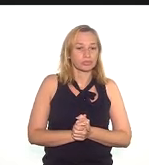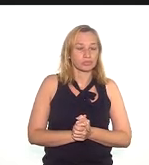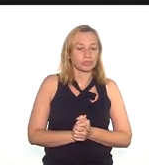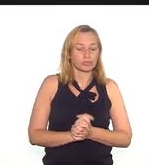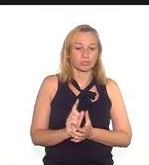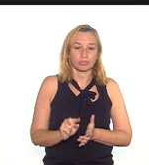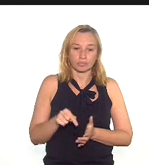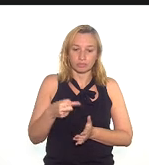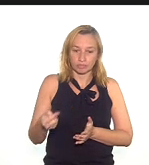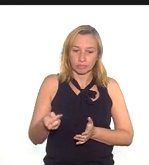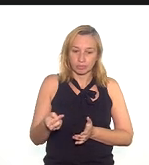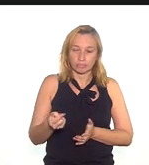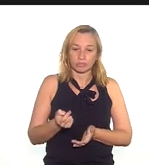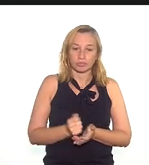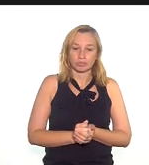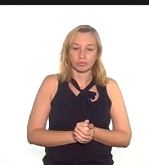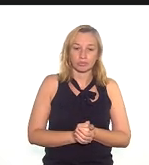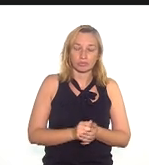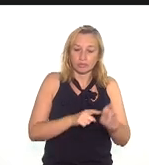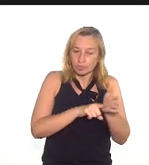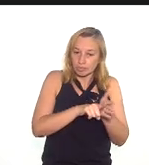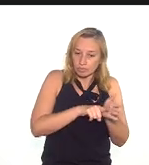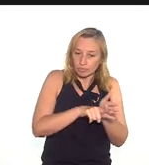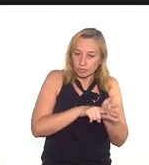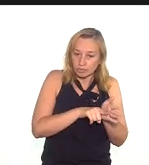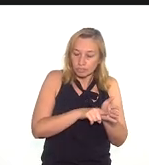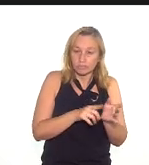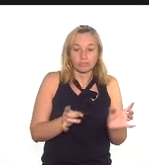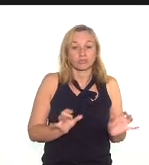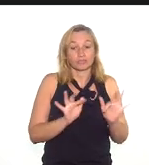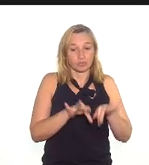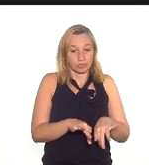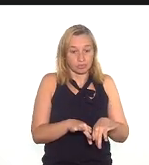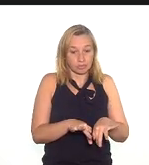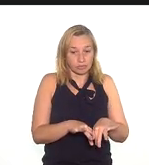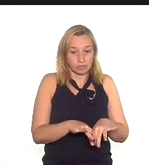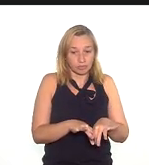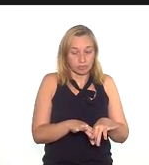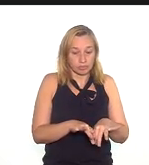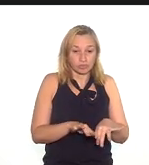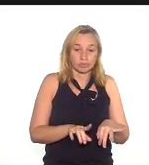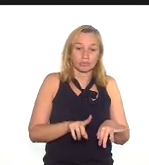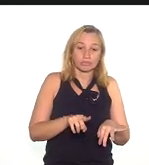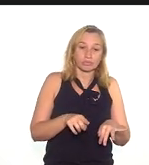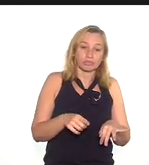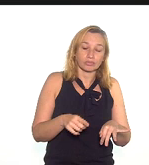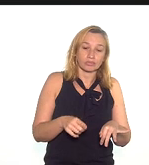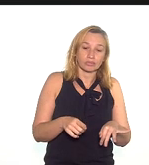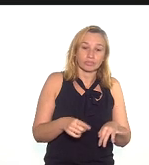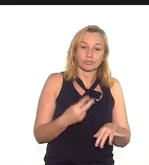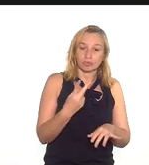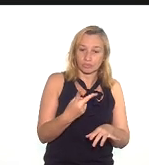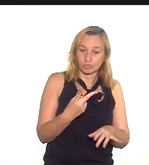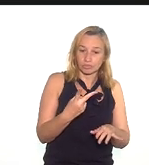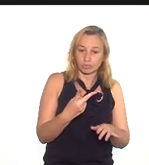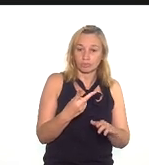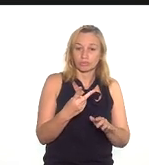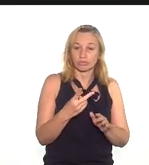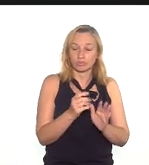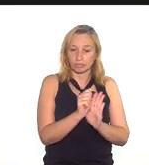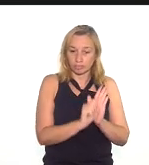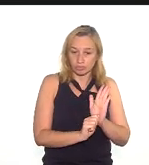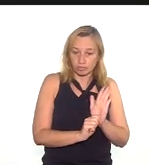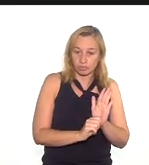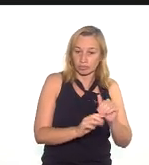após esse envio, eles são fiscalizados quando terminam, né? Através de dois tipos de relatório, um relatório técnico e